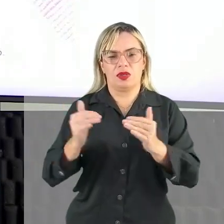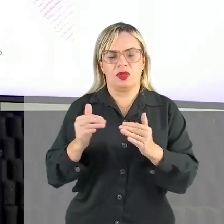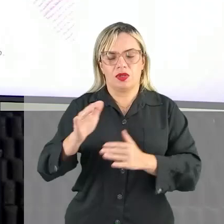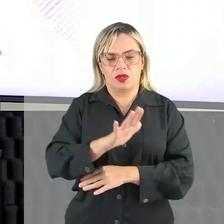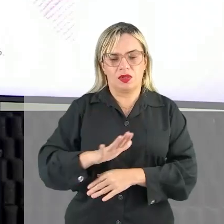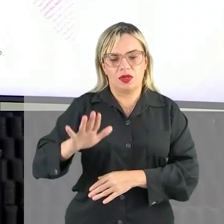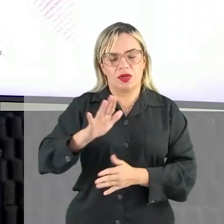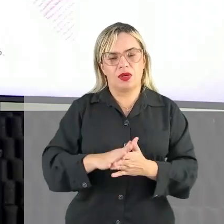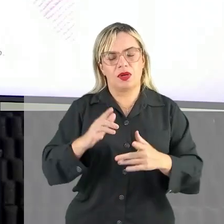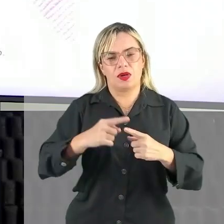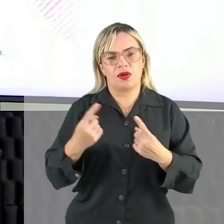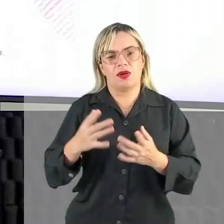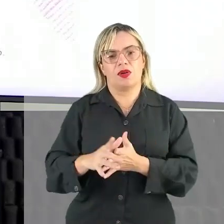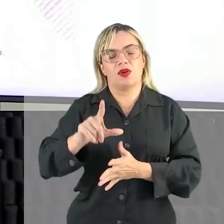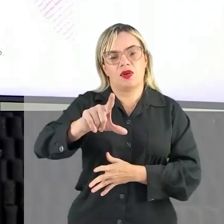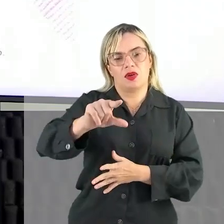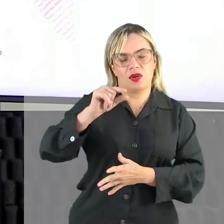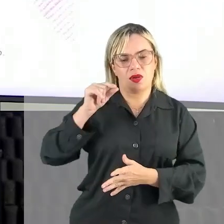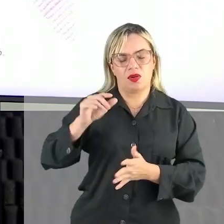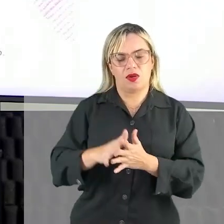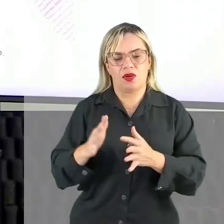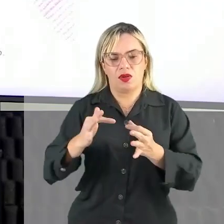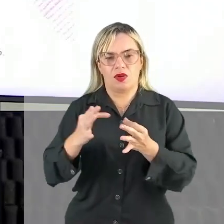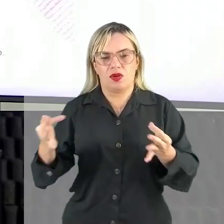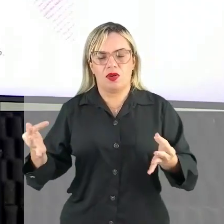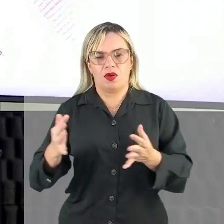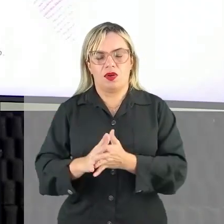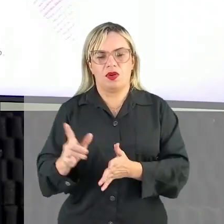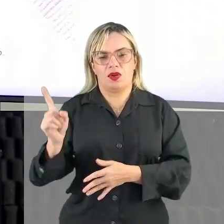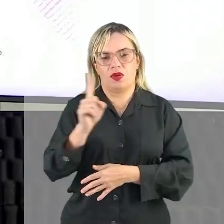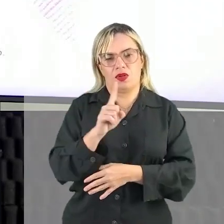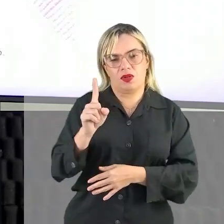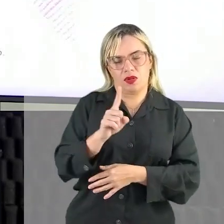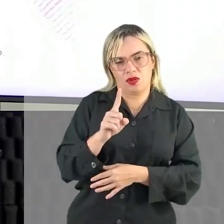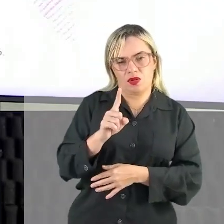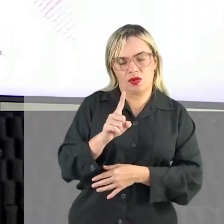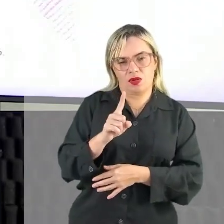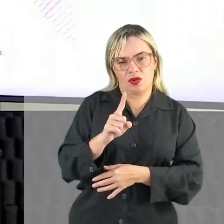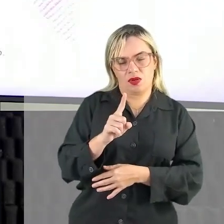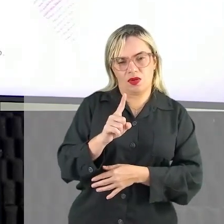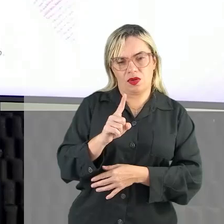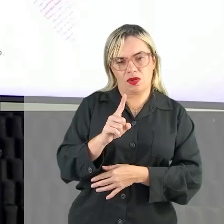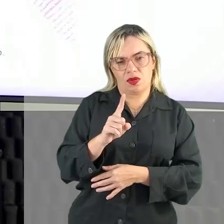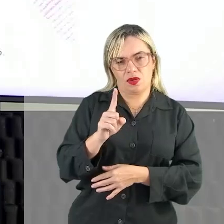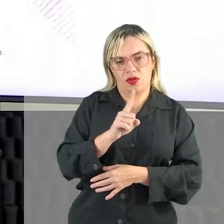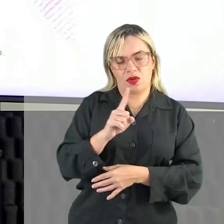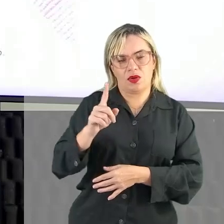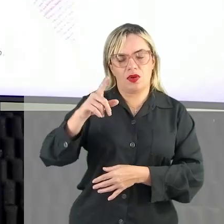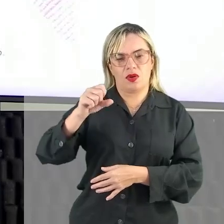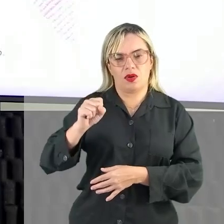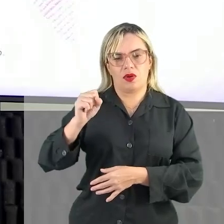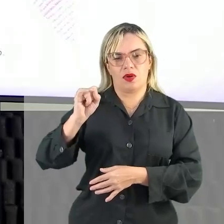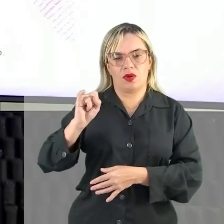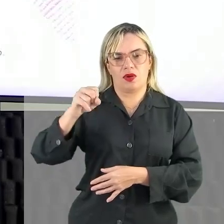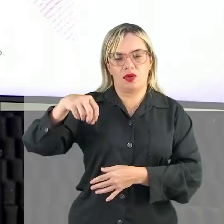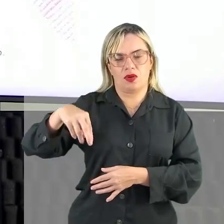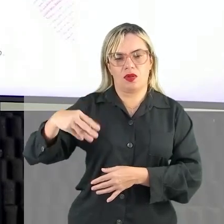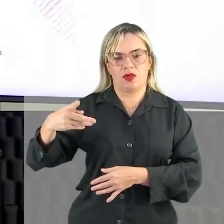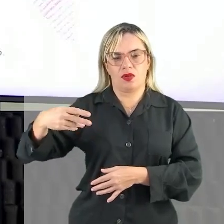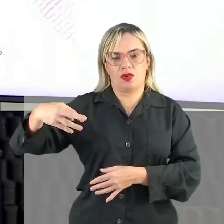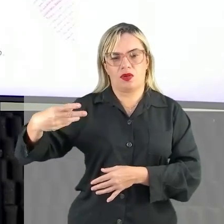que você opta pela simplicidade e não ó não é simplório tá é